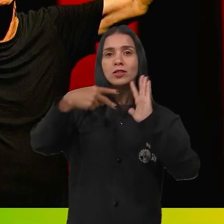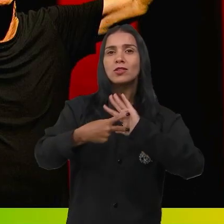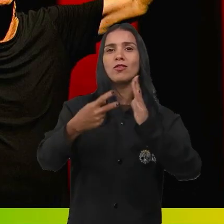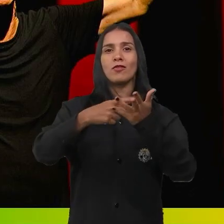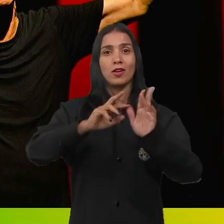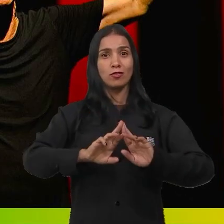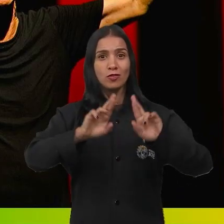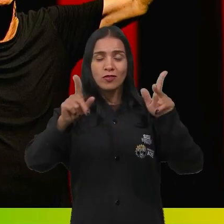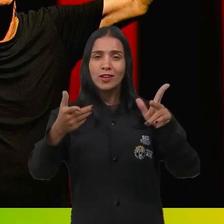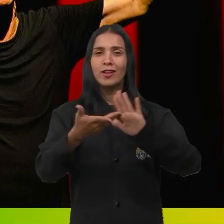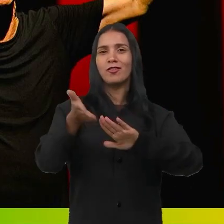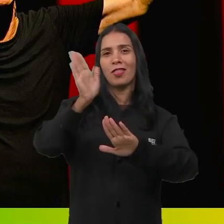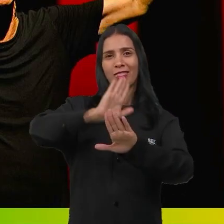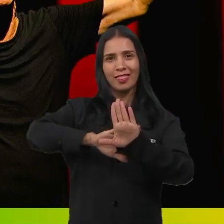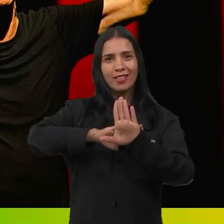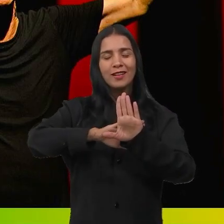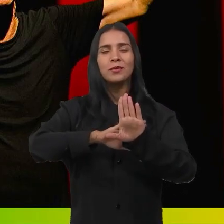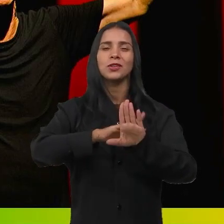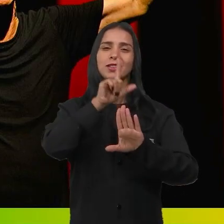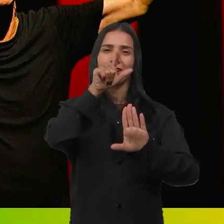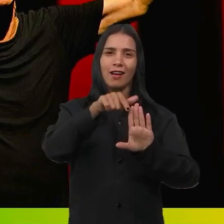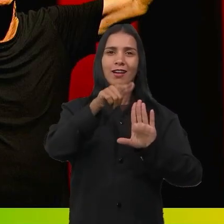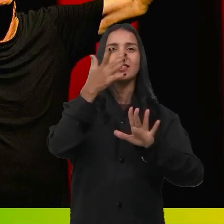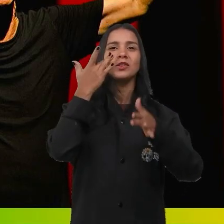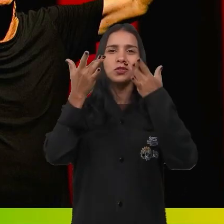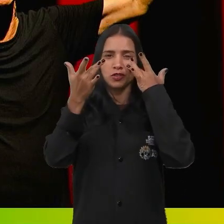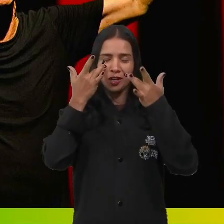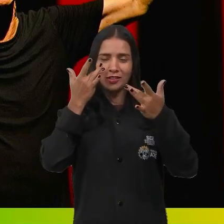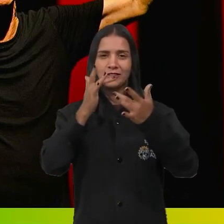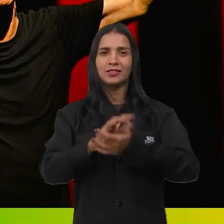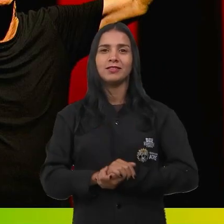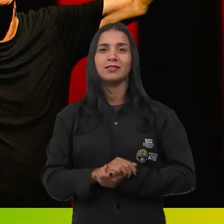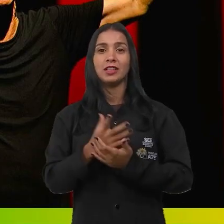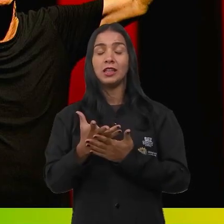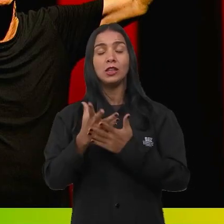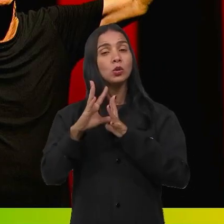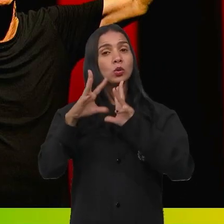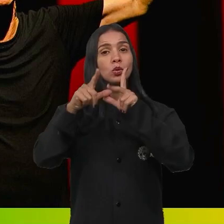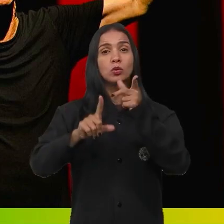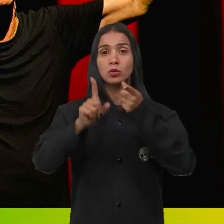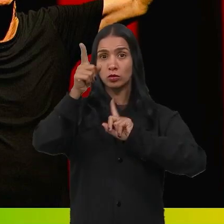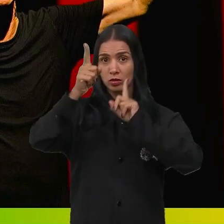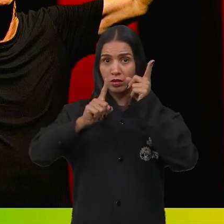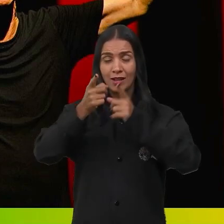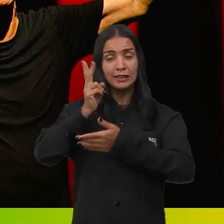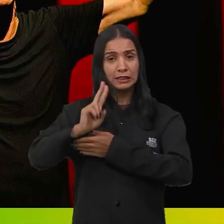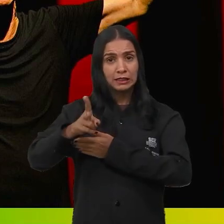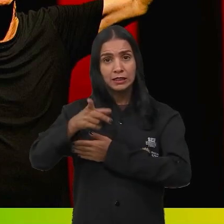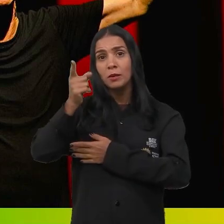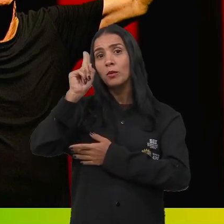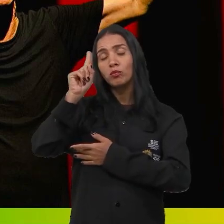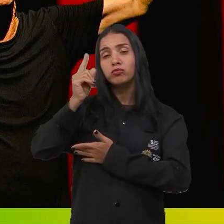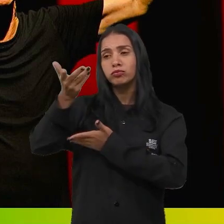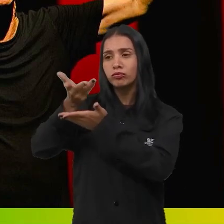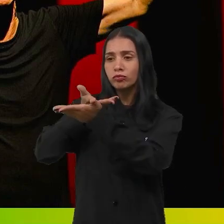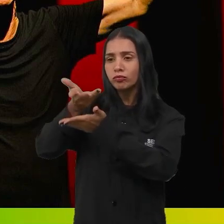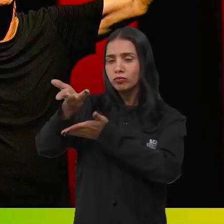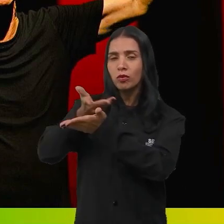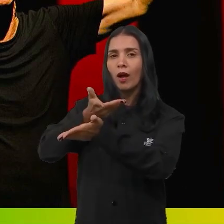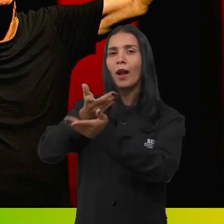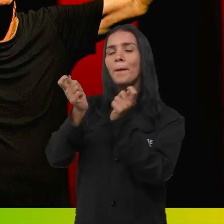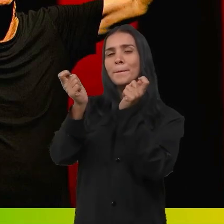tem essa amplitude. E essa manipulação da gestualidade, que é bem cotidiana, ela permite